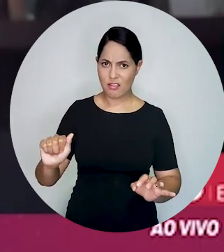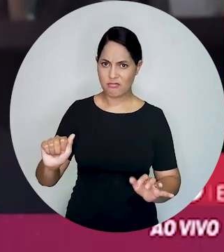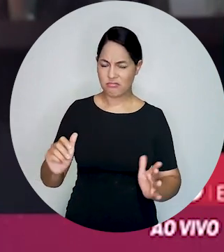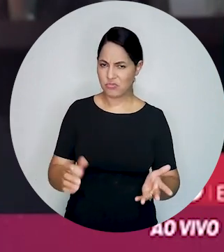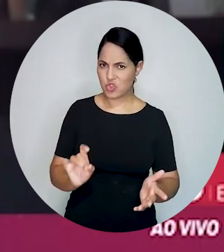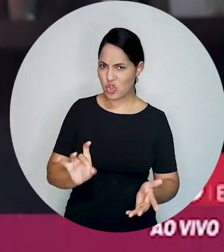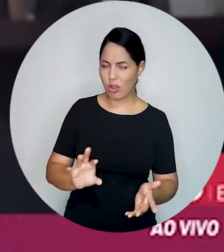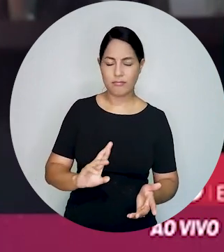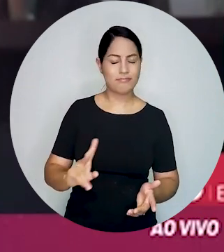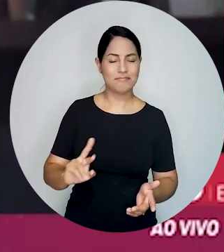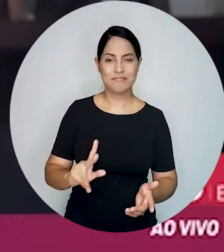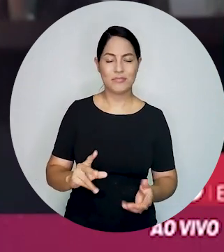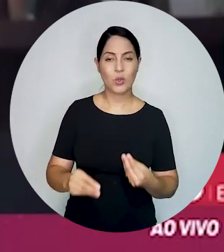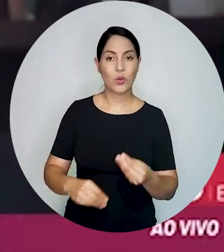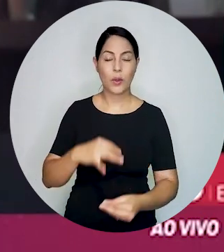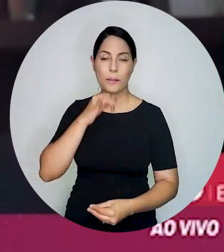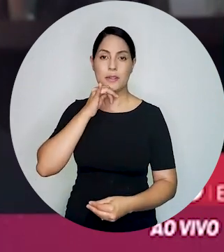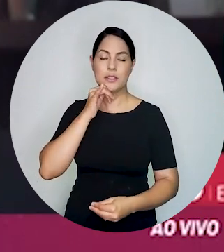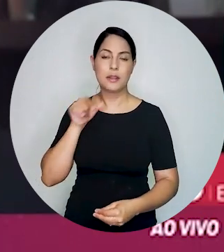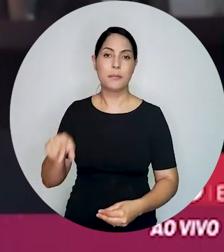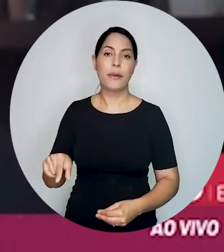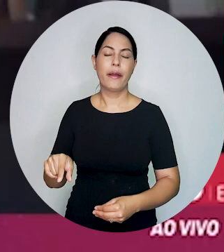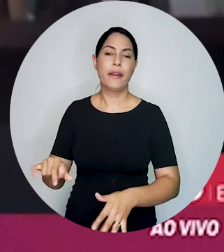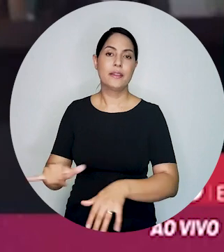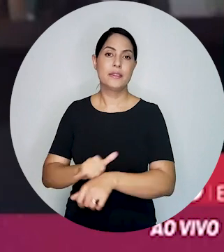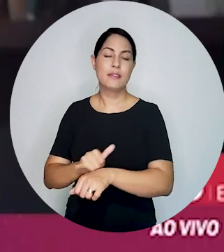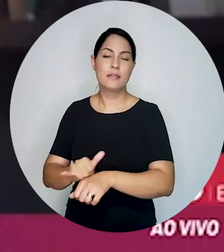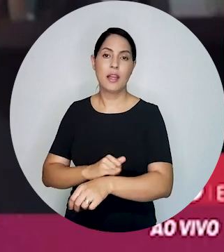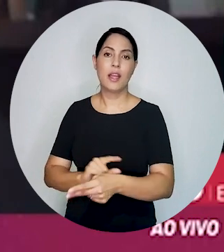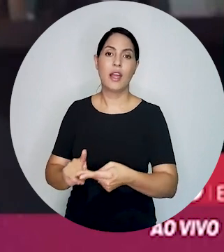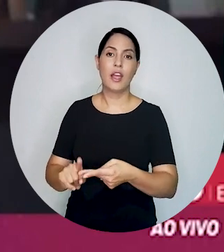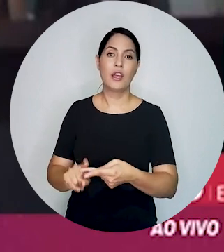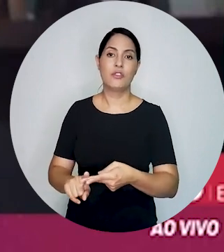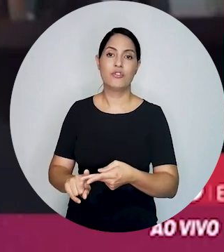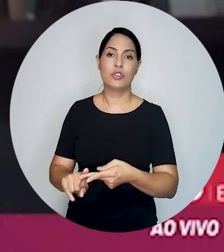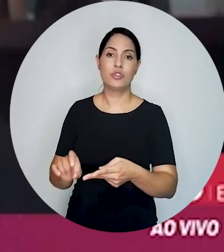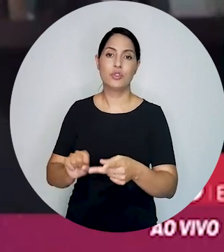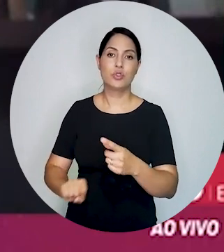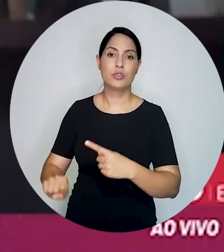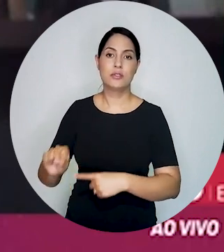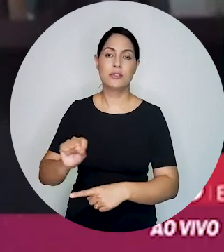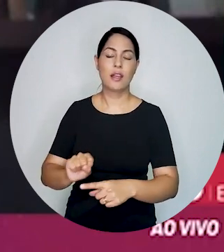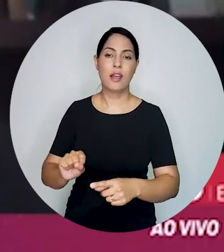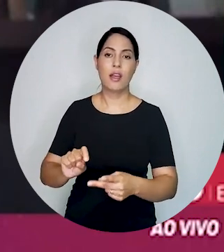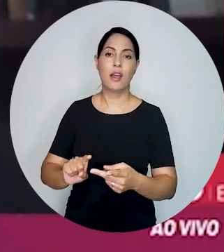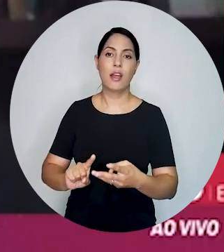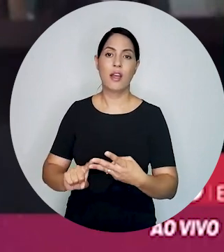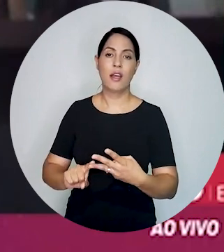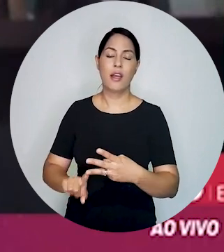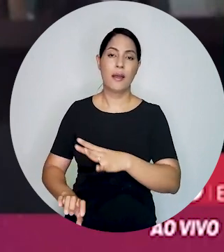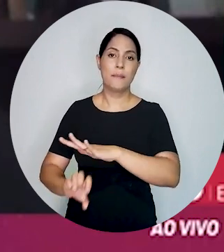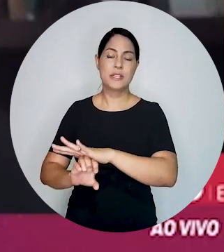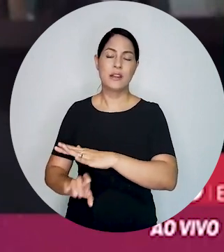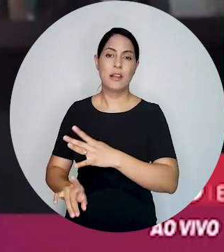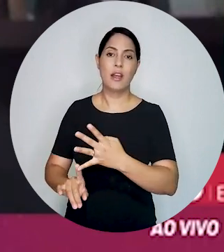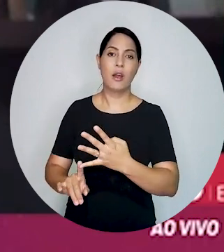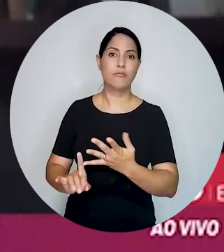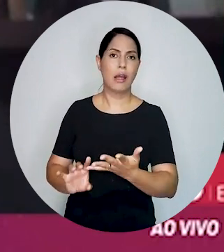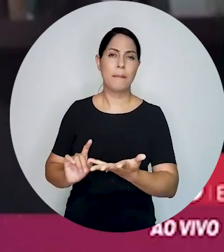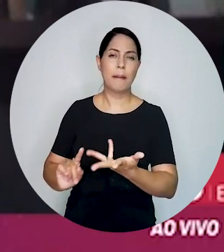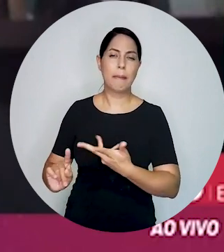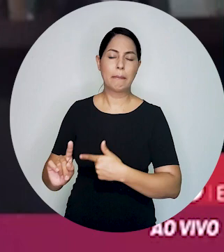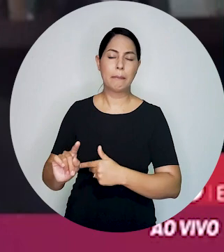futebol, de modo de transformação, de uma entidade associativa para uma sociedade empresarial. Essa